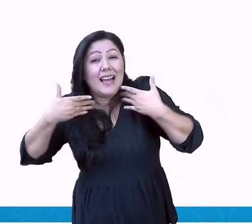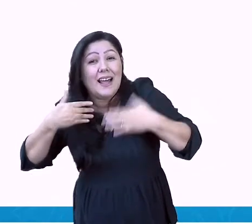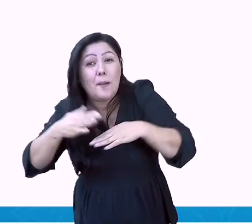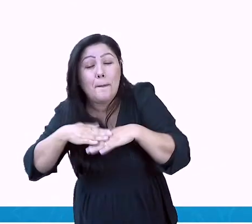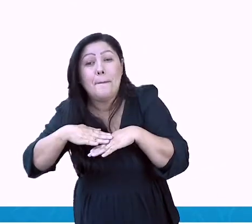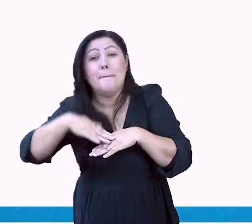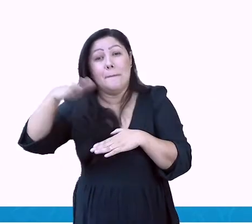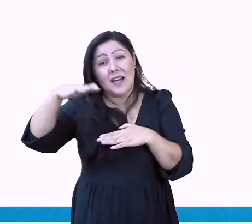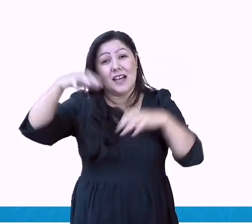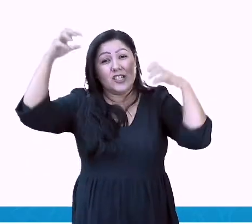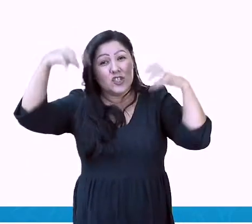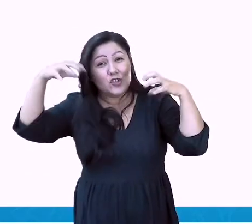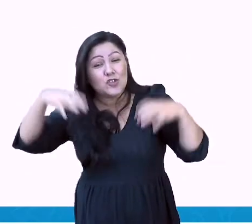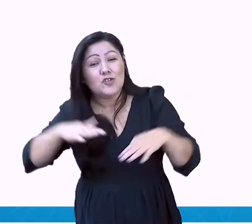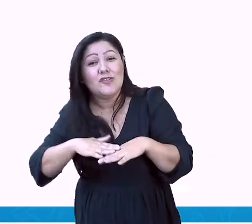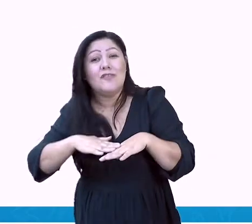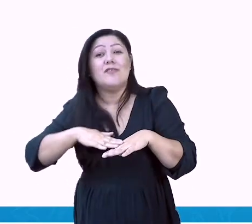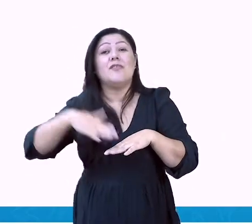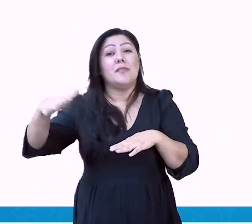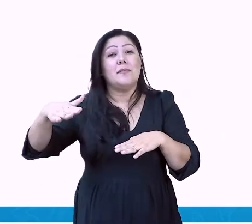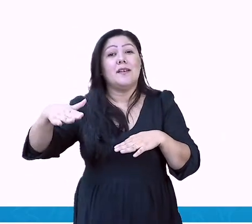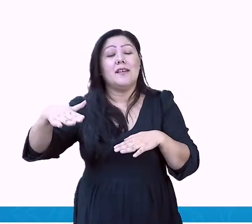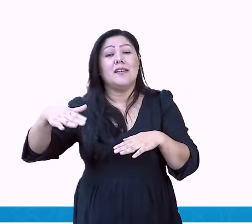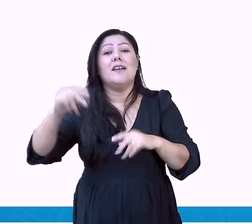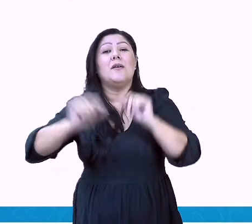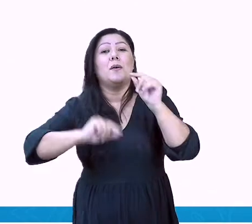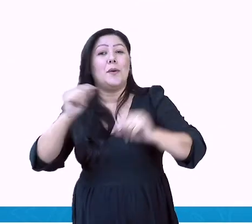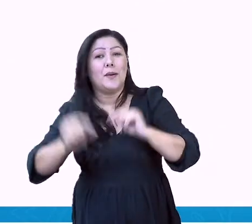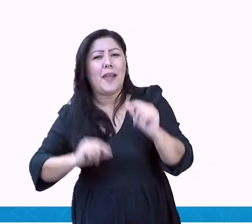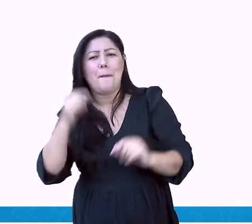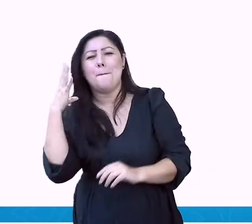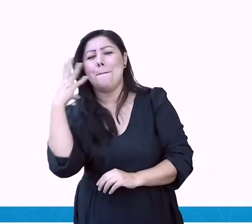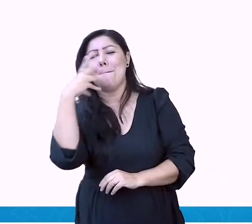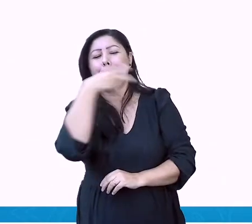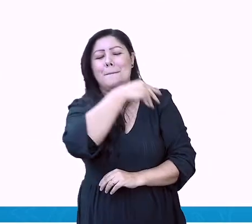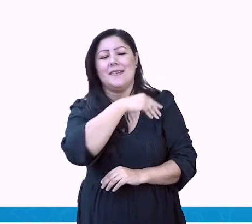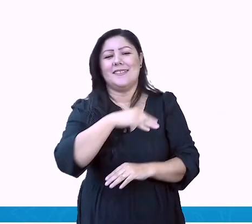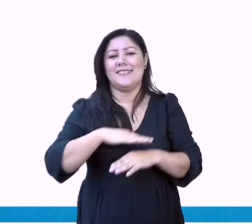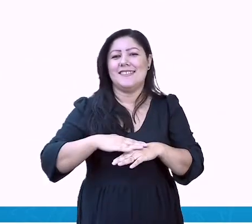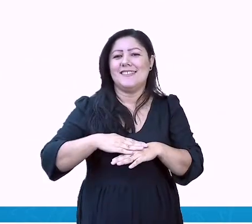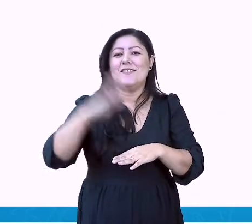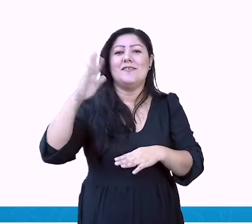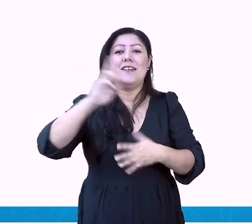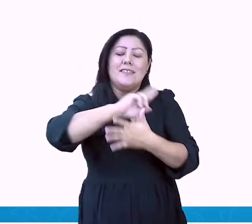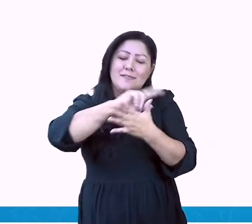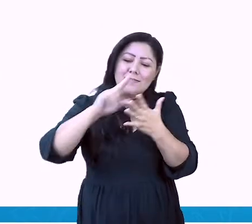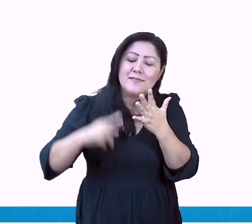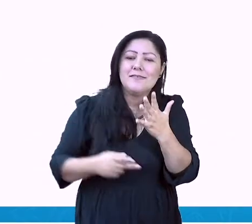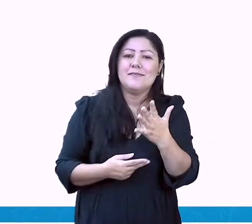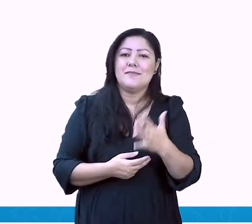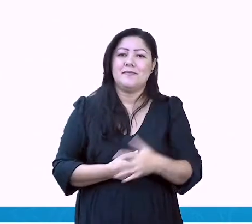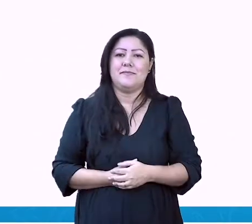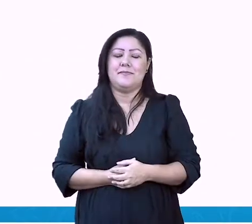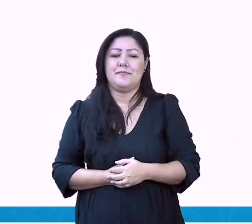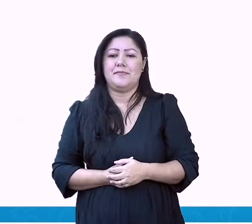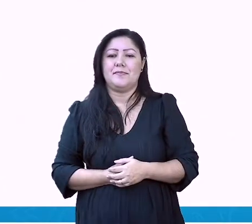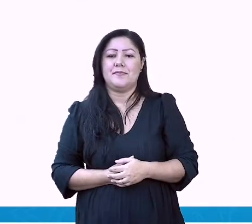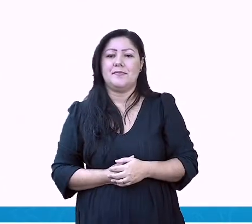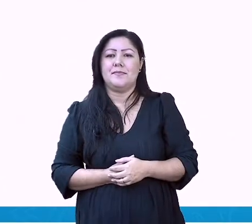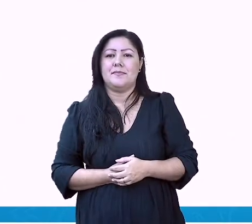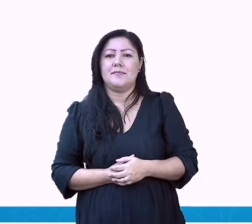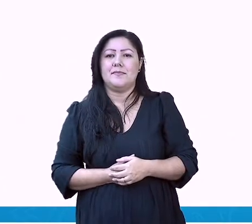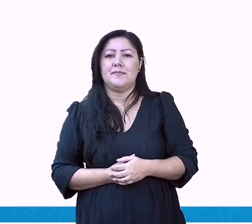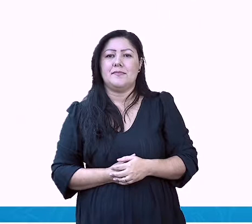quanto mais chuva, mais exuberância, mais variedade. No